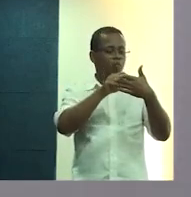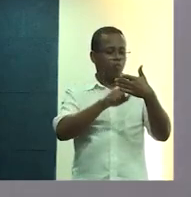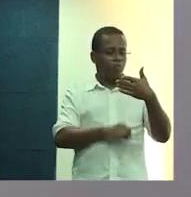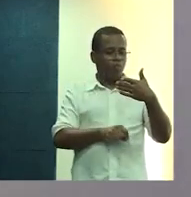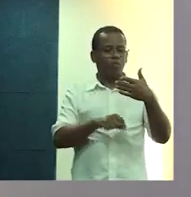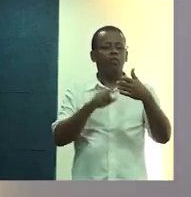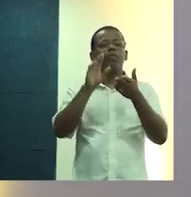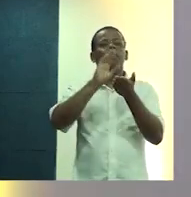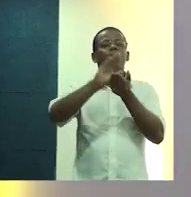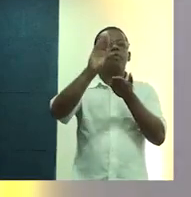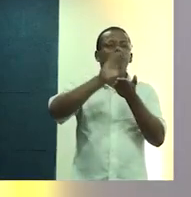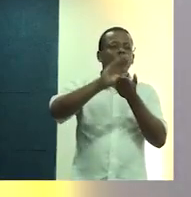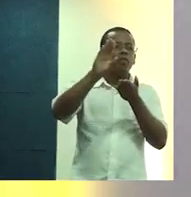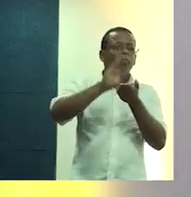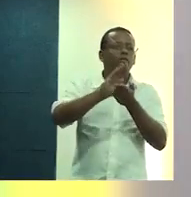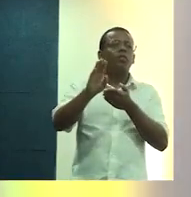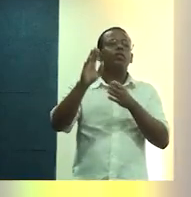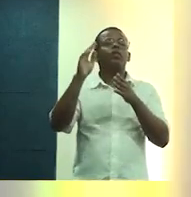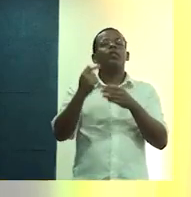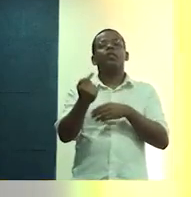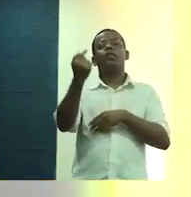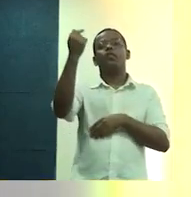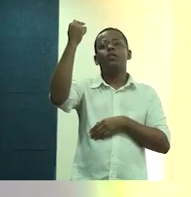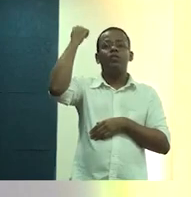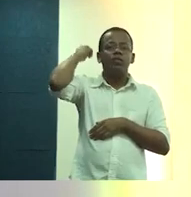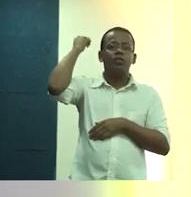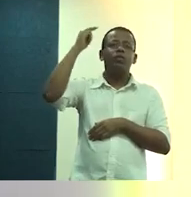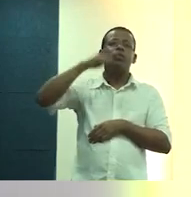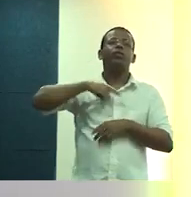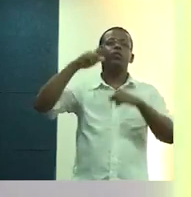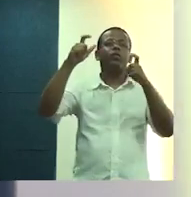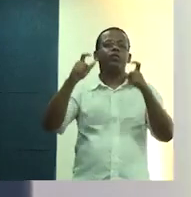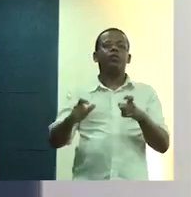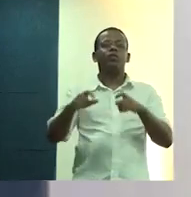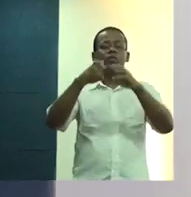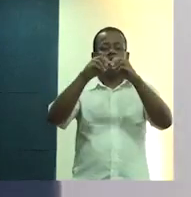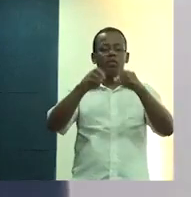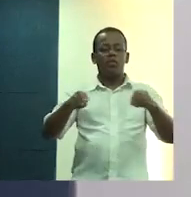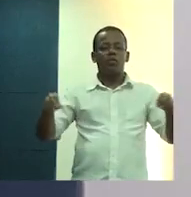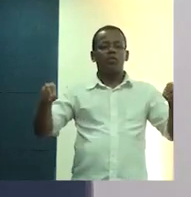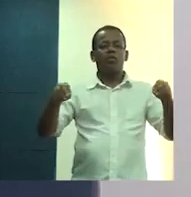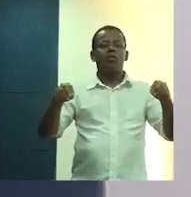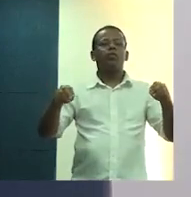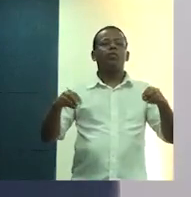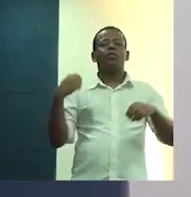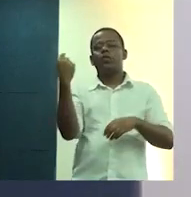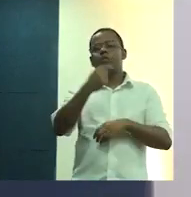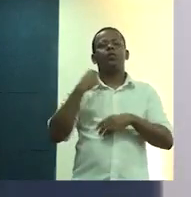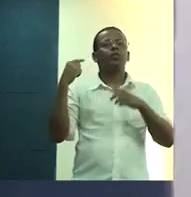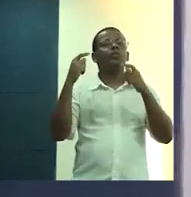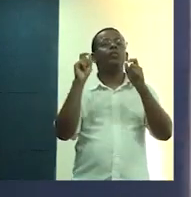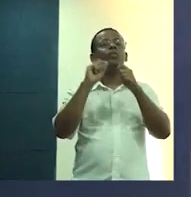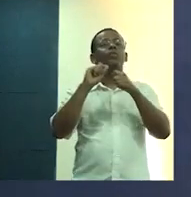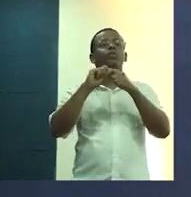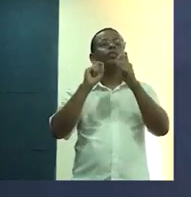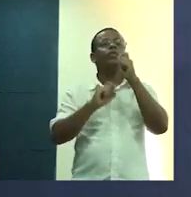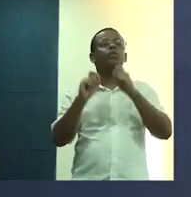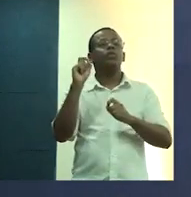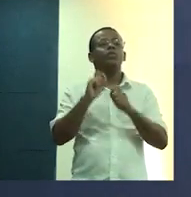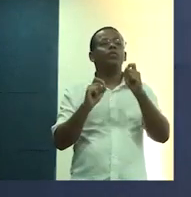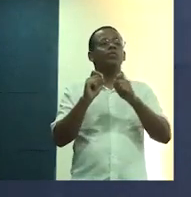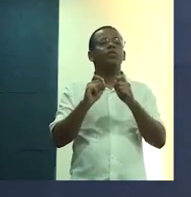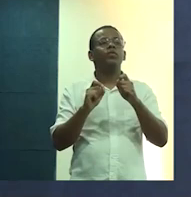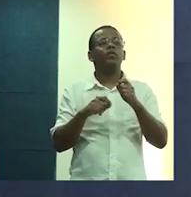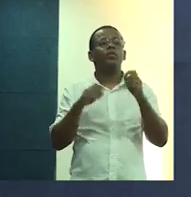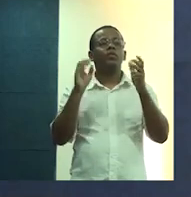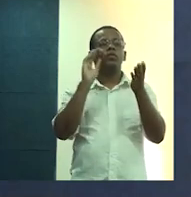essa Matriz de ações financiadas E aí lá na ponta na escala local no território periférico a gente vai fazer o quê